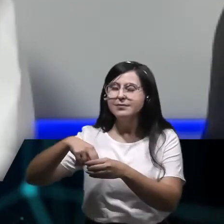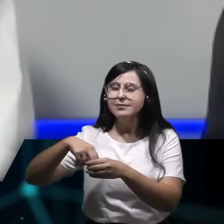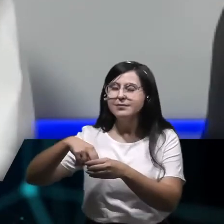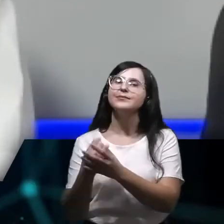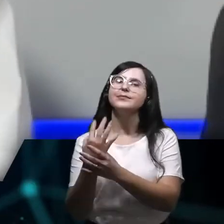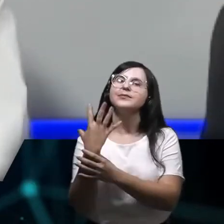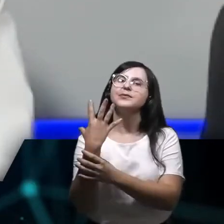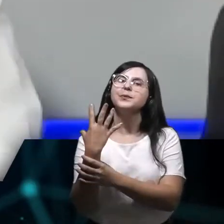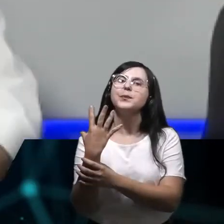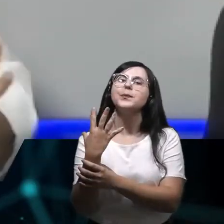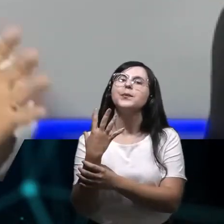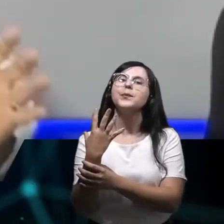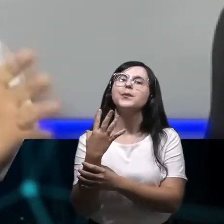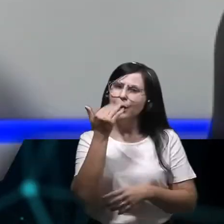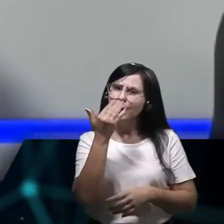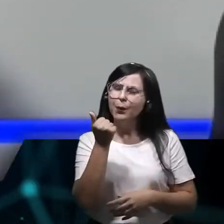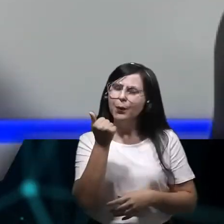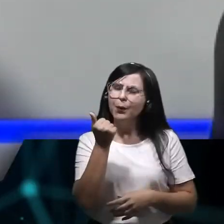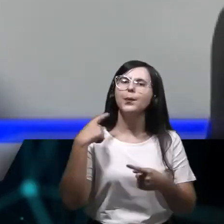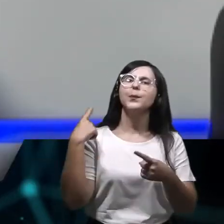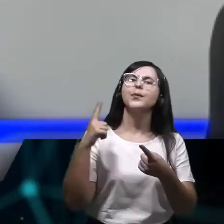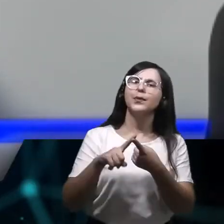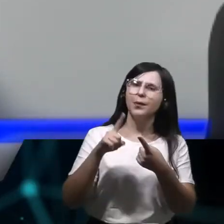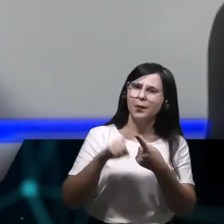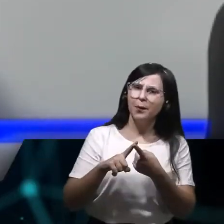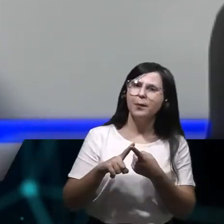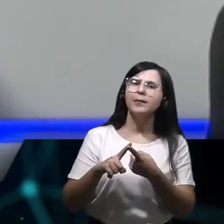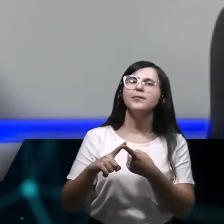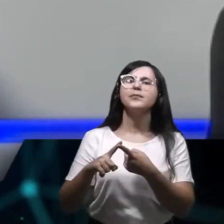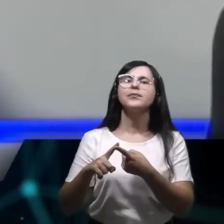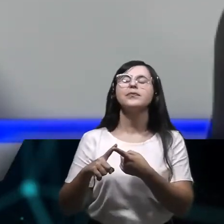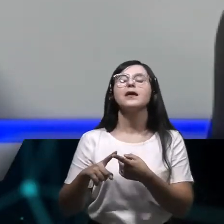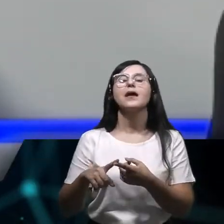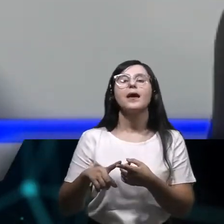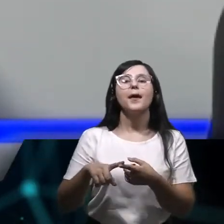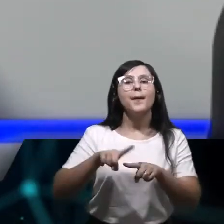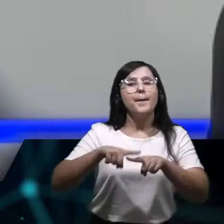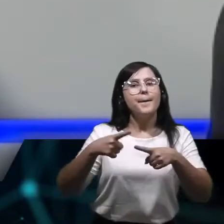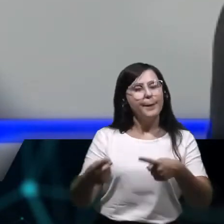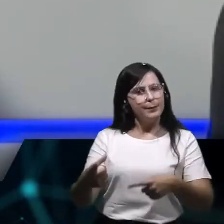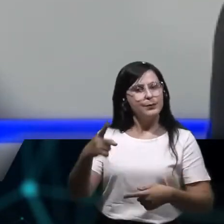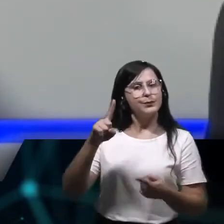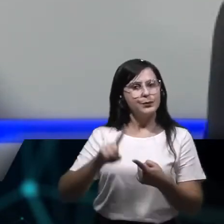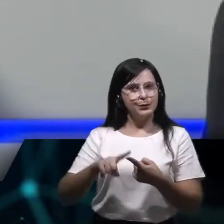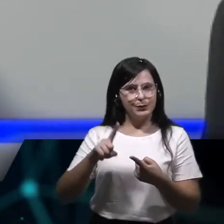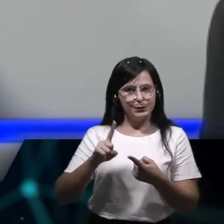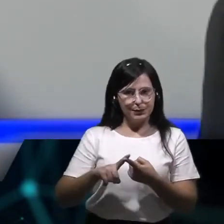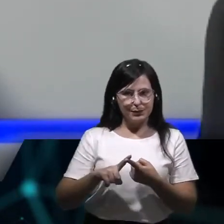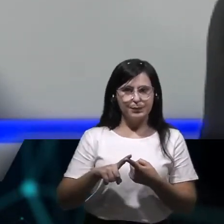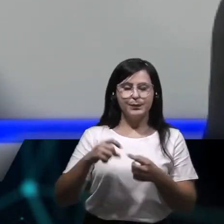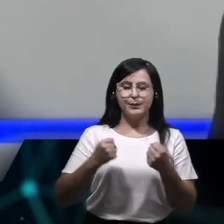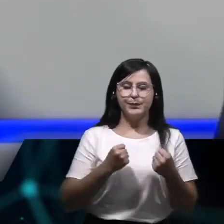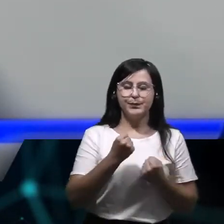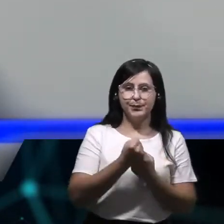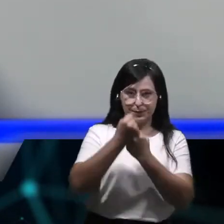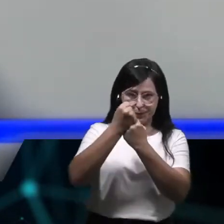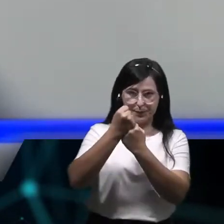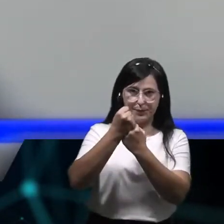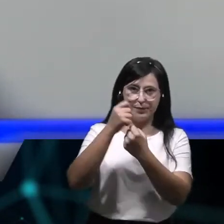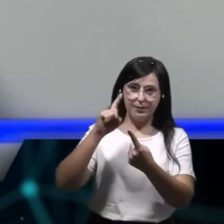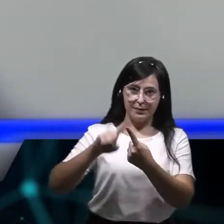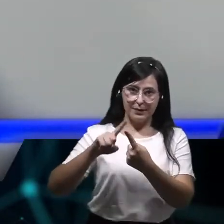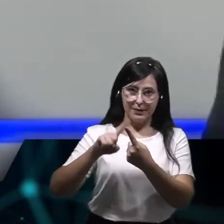aqui, essa região aqui do Polo das Confecções. Então, a gente também vai ter esse apoio também